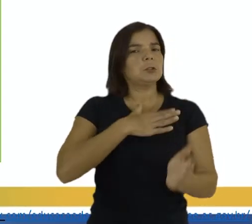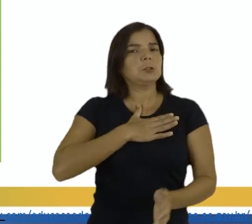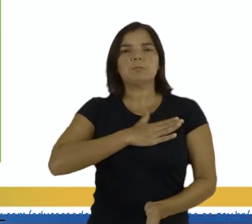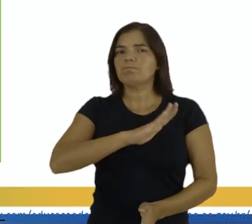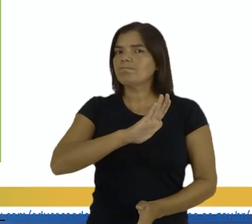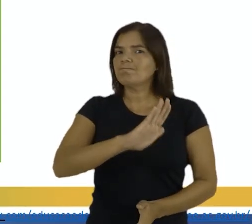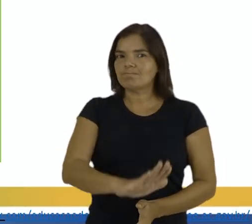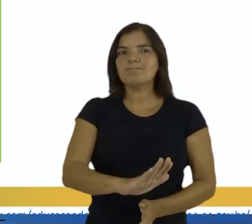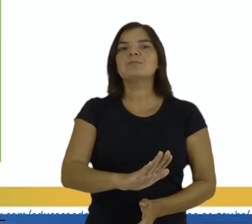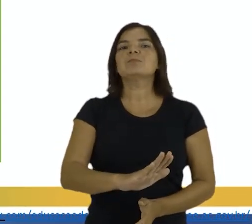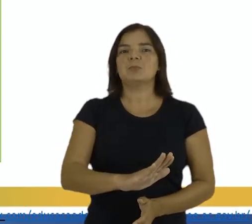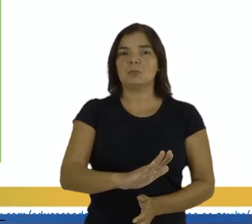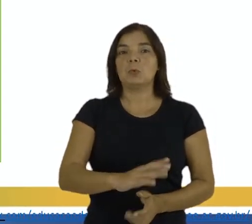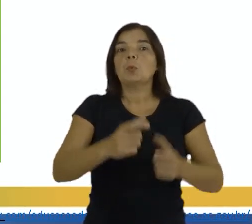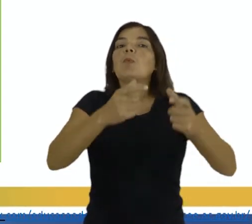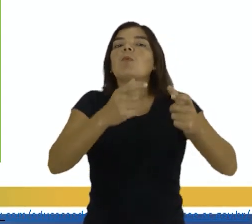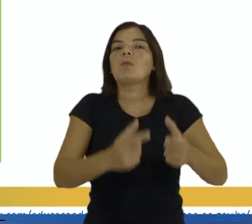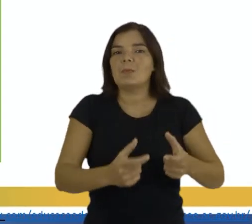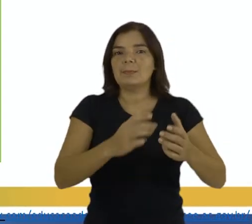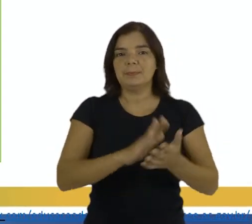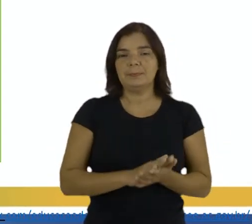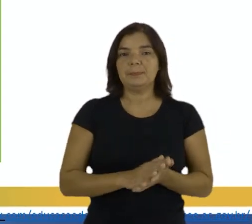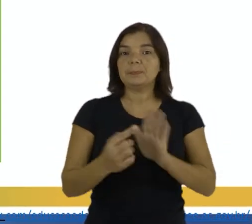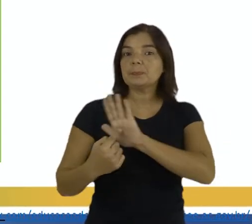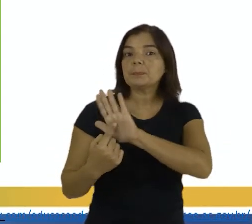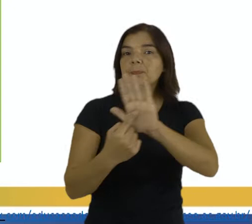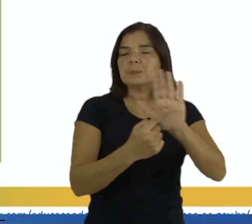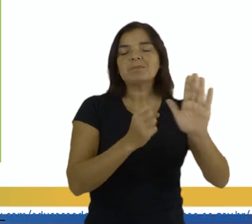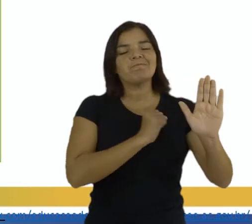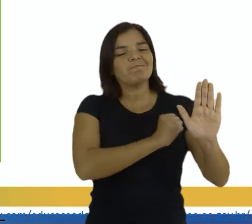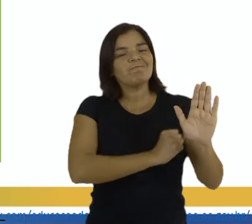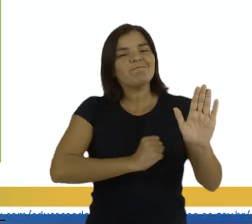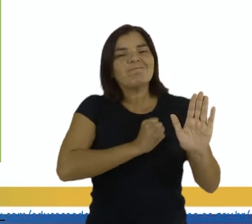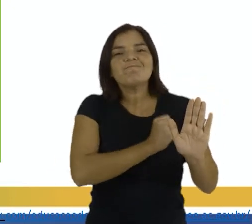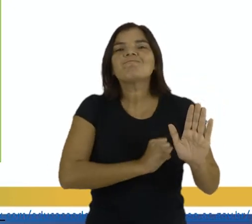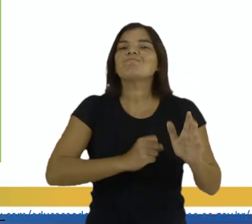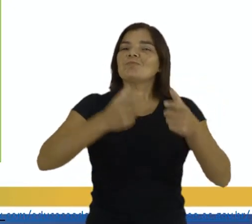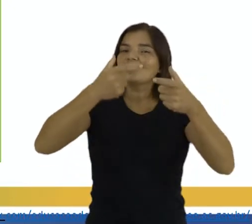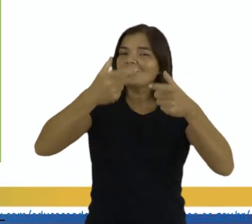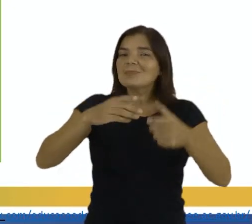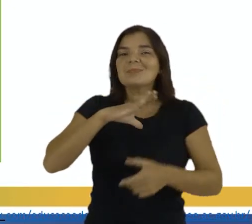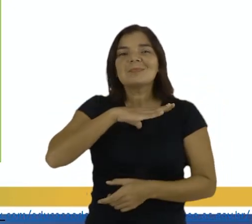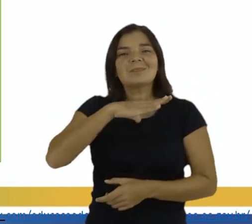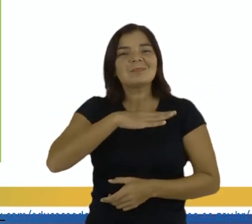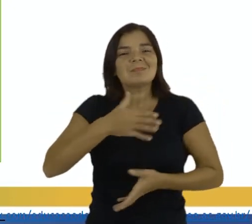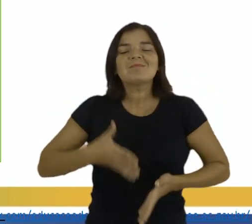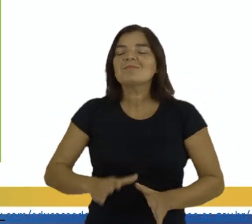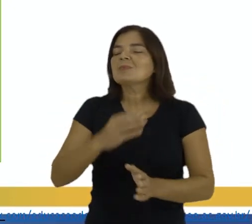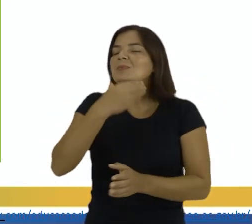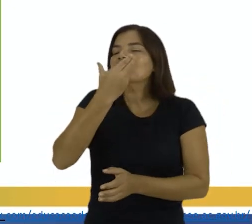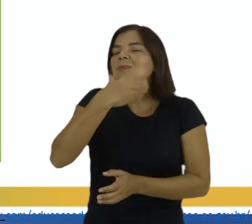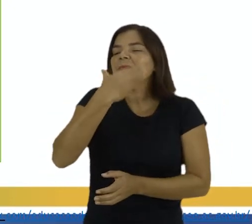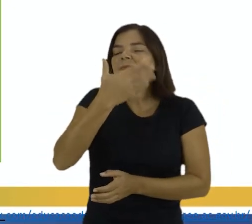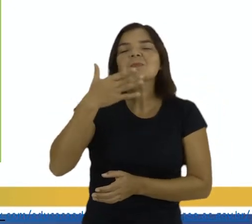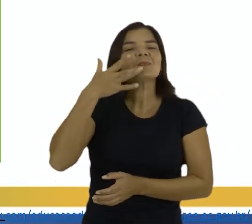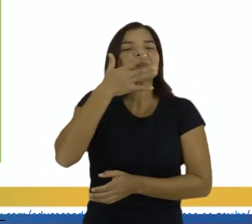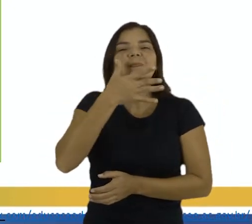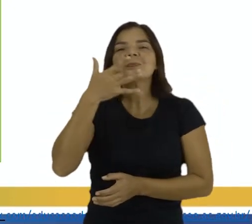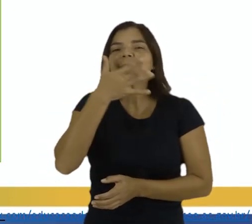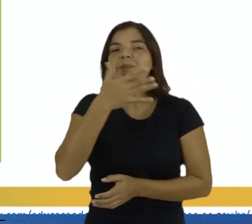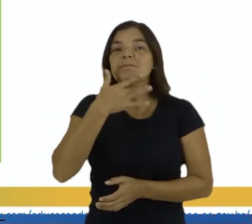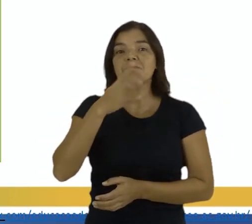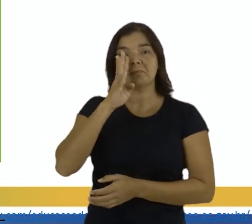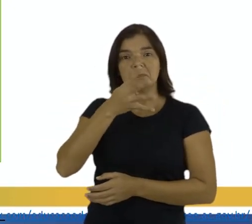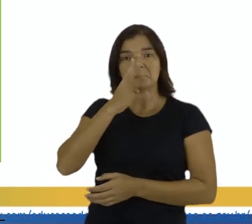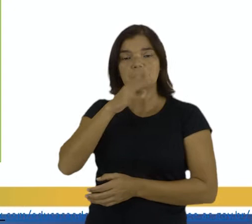insatisfação por esse lugar. Expressa saudades da sua terra, de desfrutar dos alimentos saudáveis, faz uma